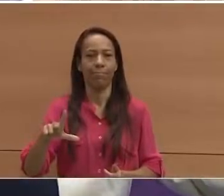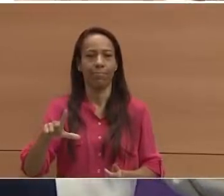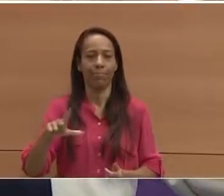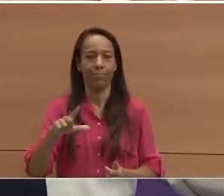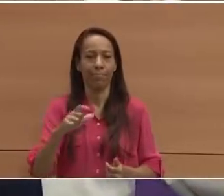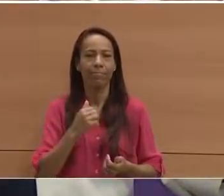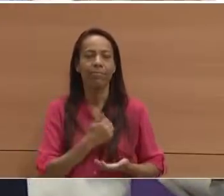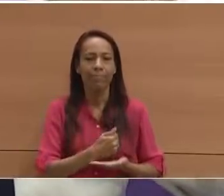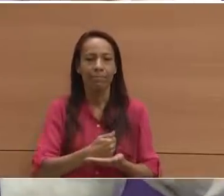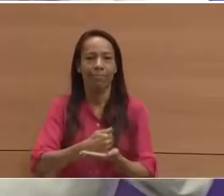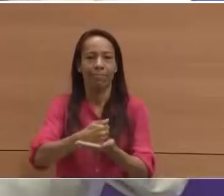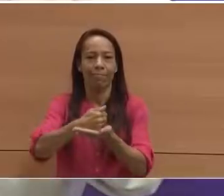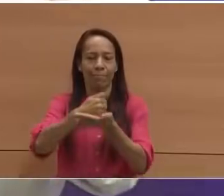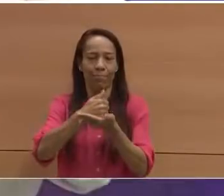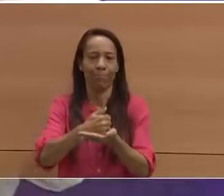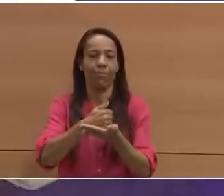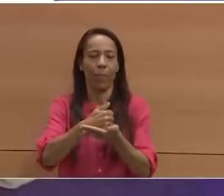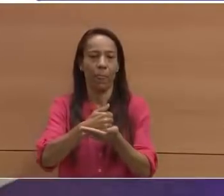levar